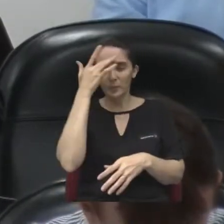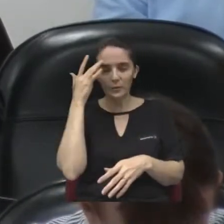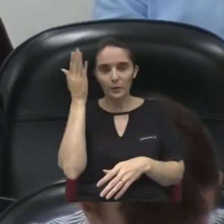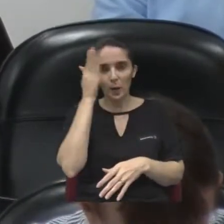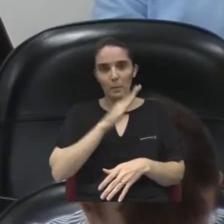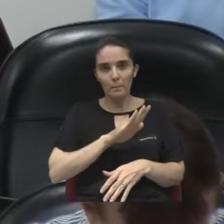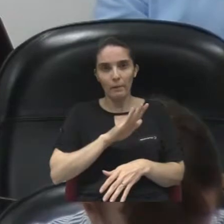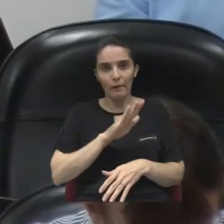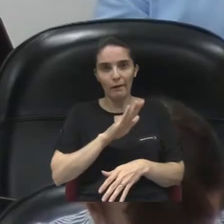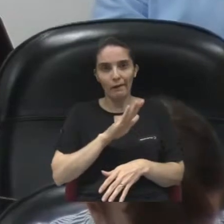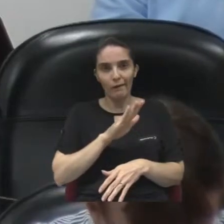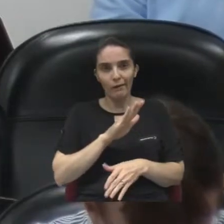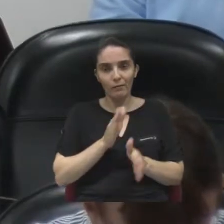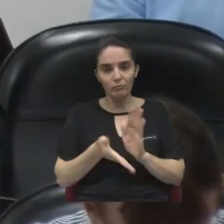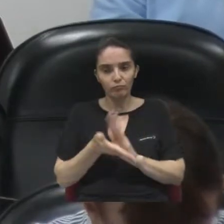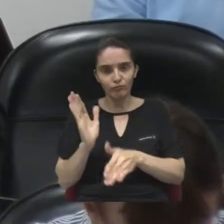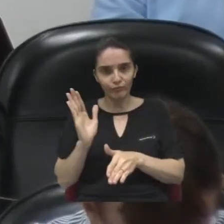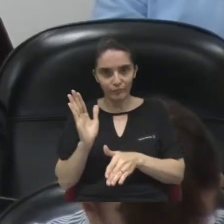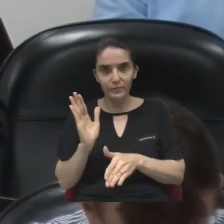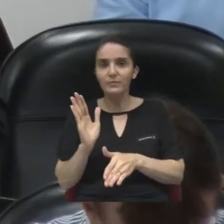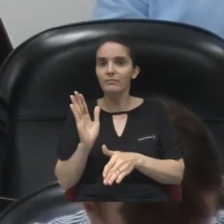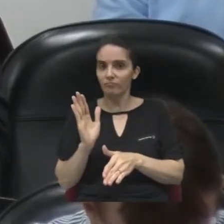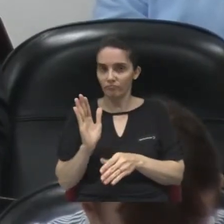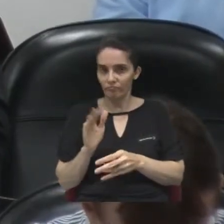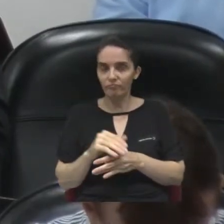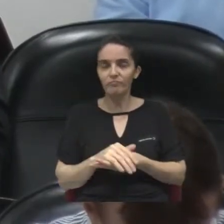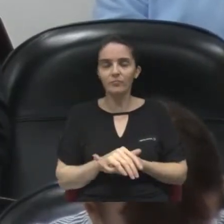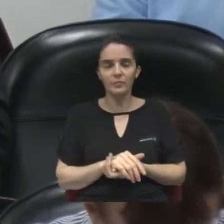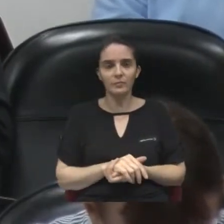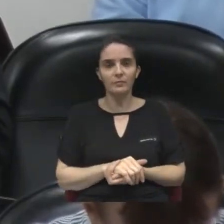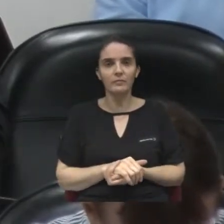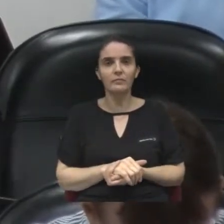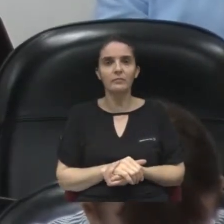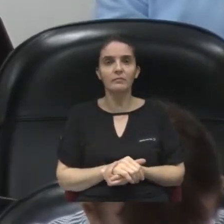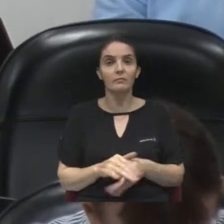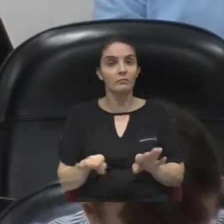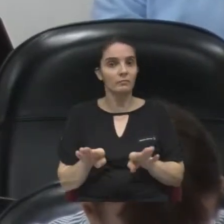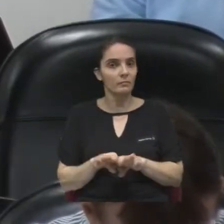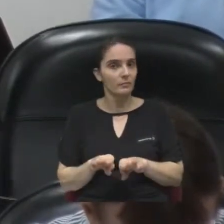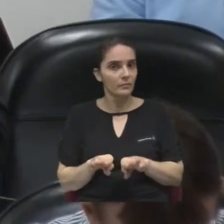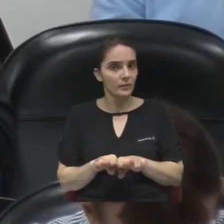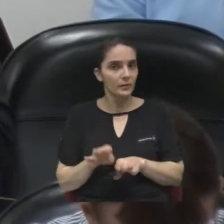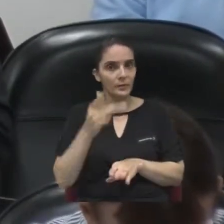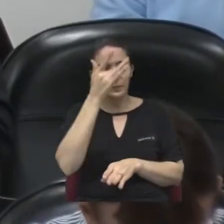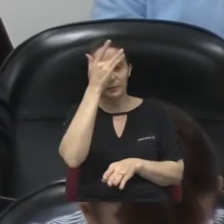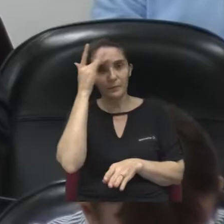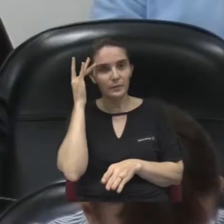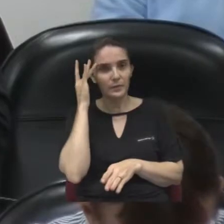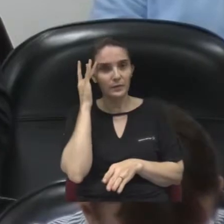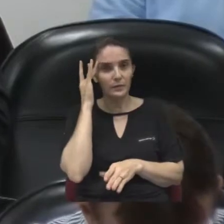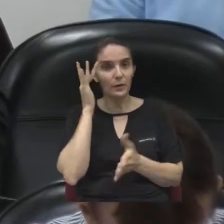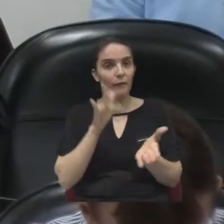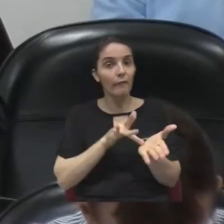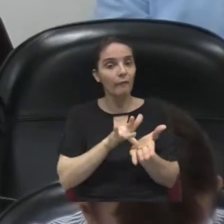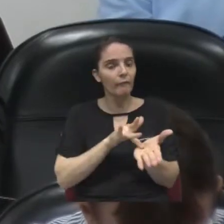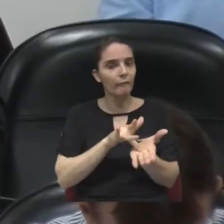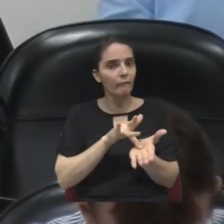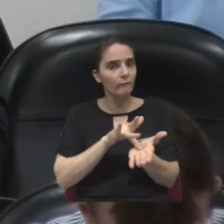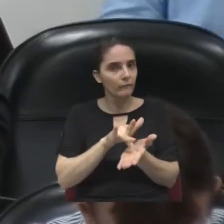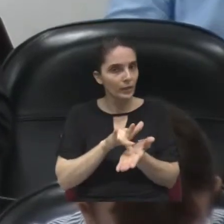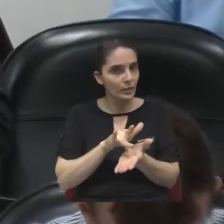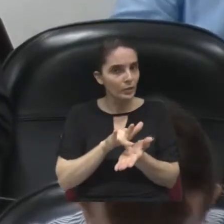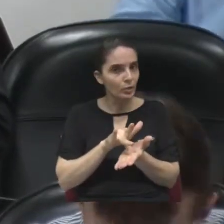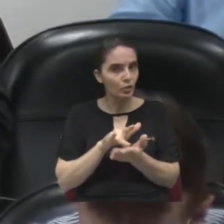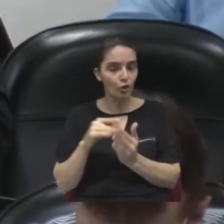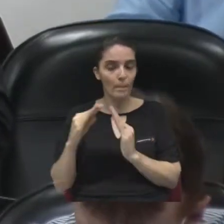pessoas que frequentam a nossa cidade e até se disfarçam de andarilhos, mas a